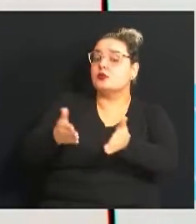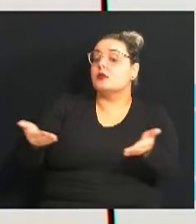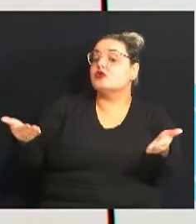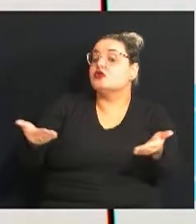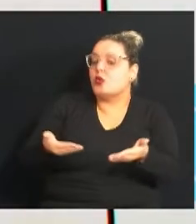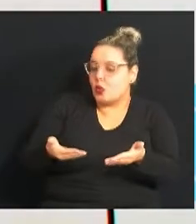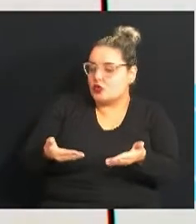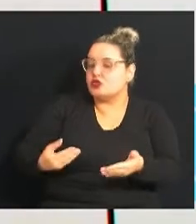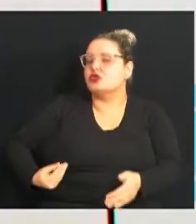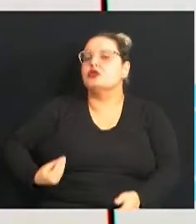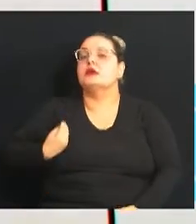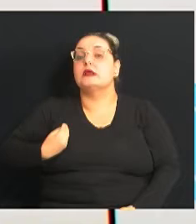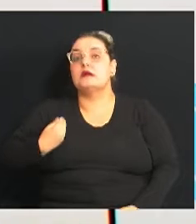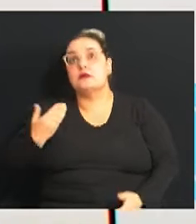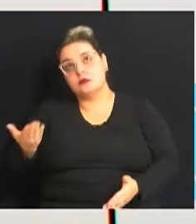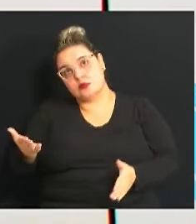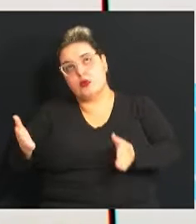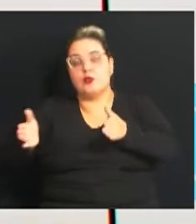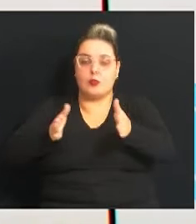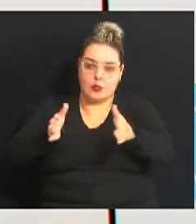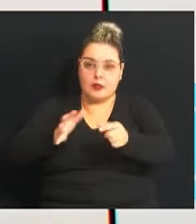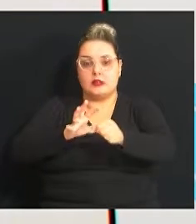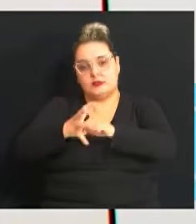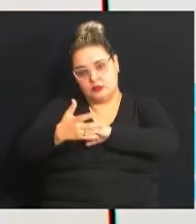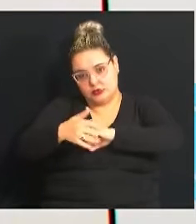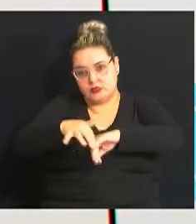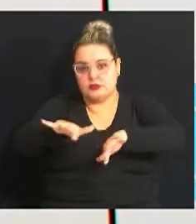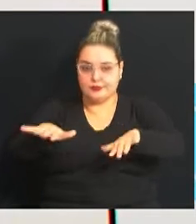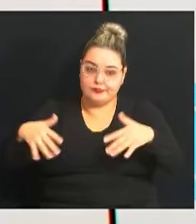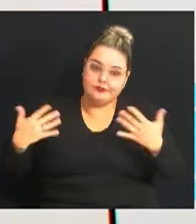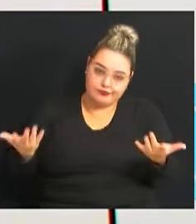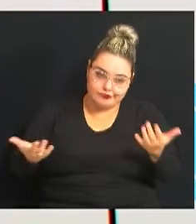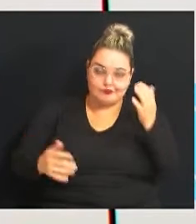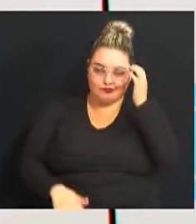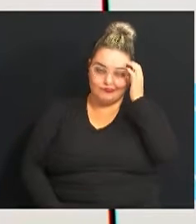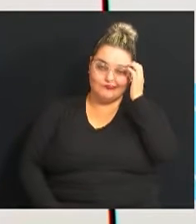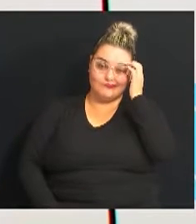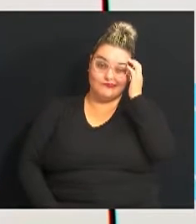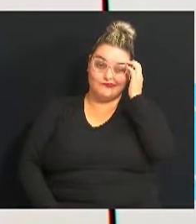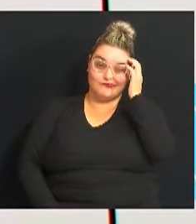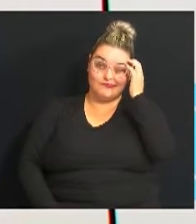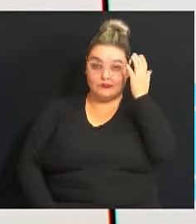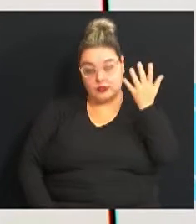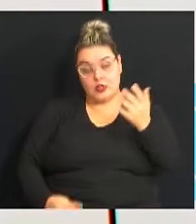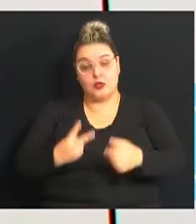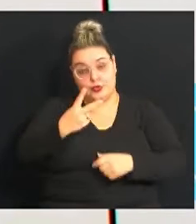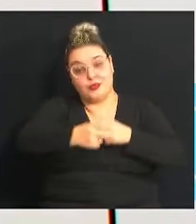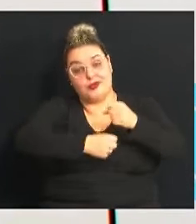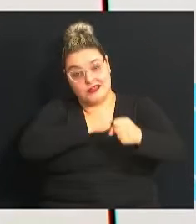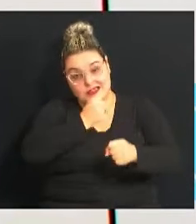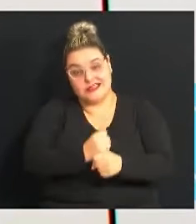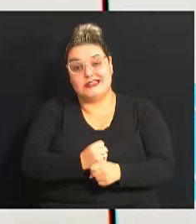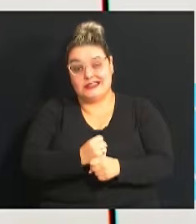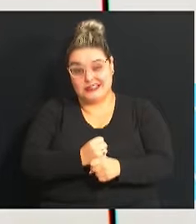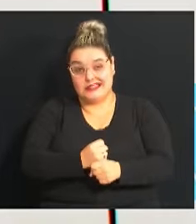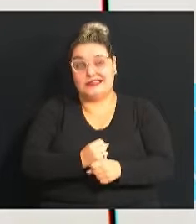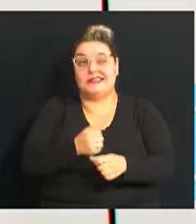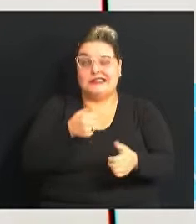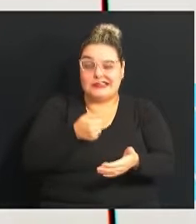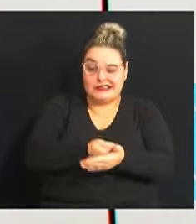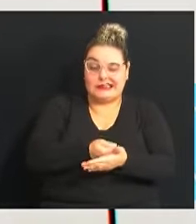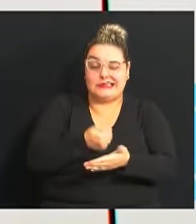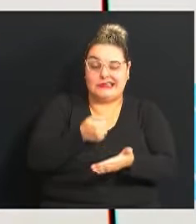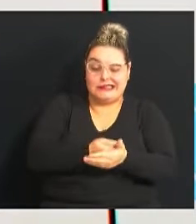nós vivemos ainda o período da pandemia, né, que foram 2 anos bem restritivos,